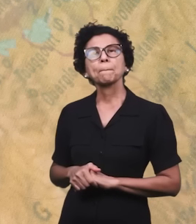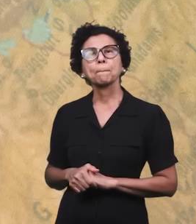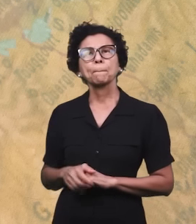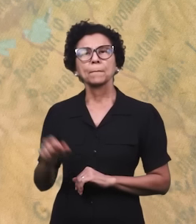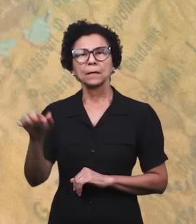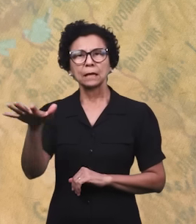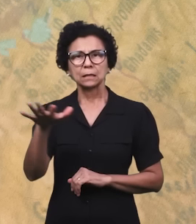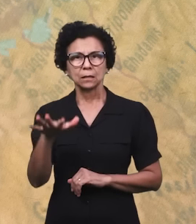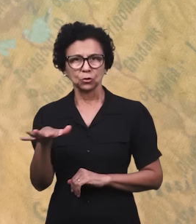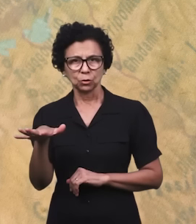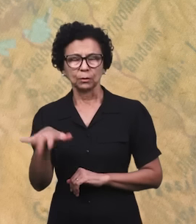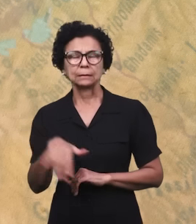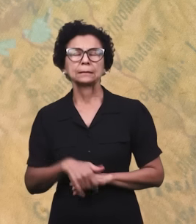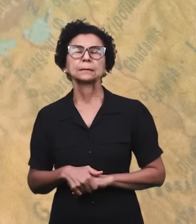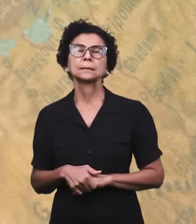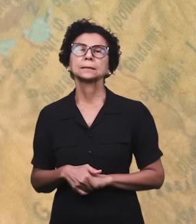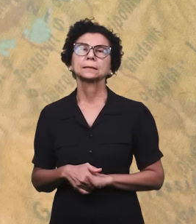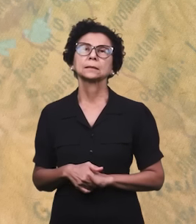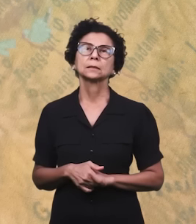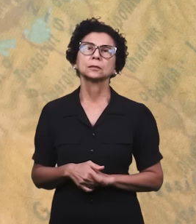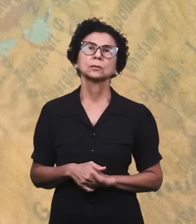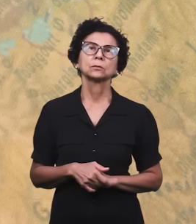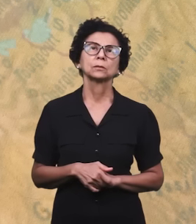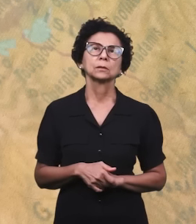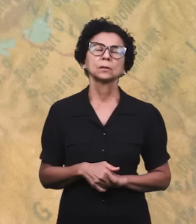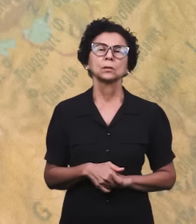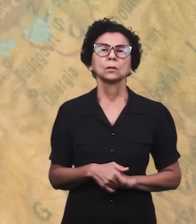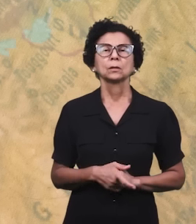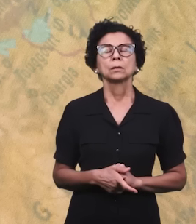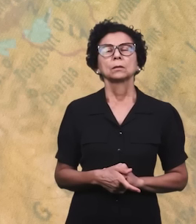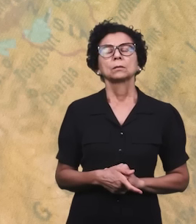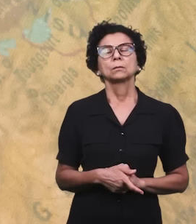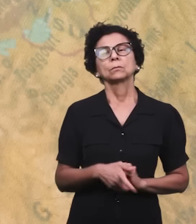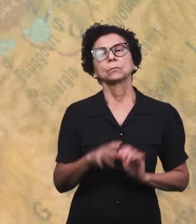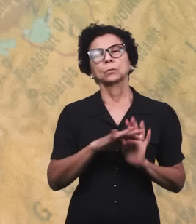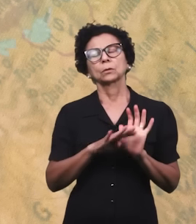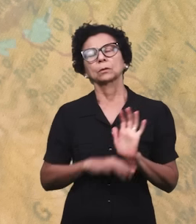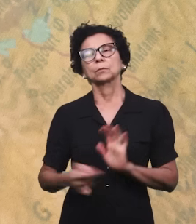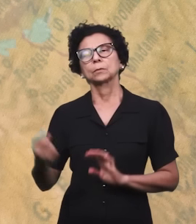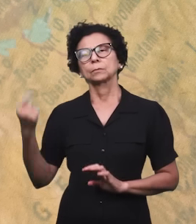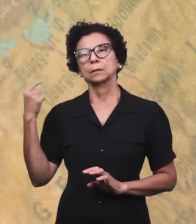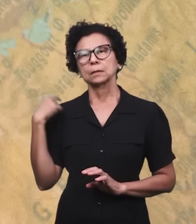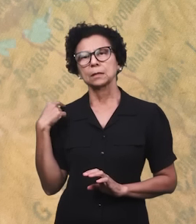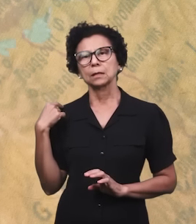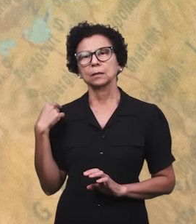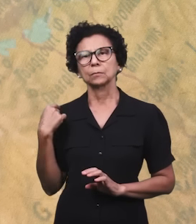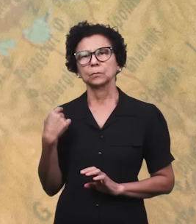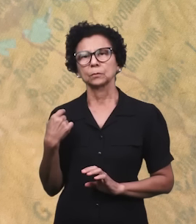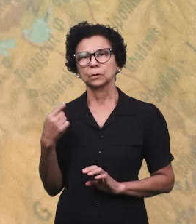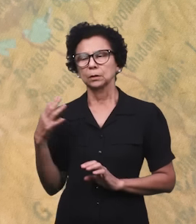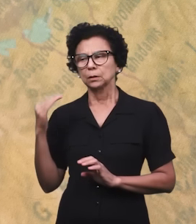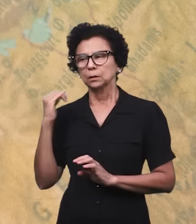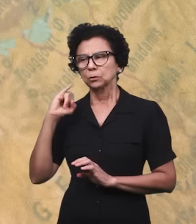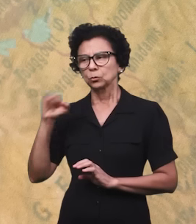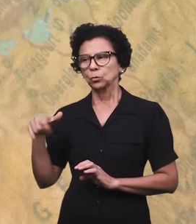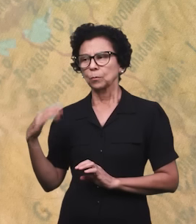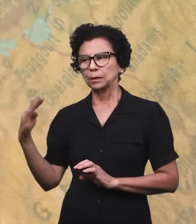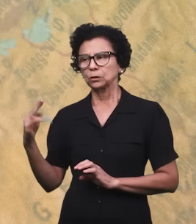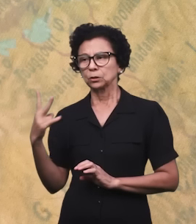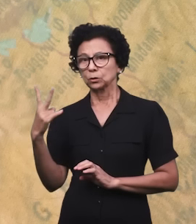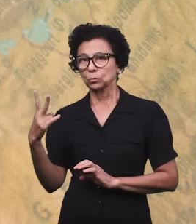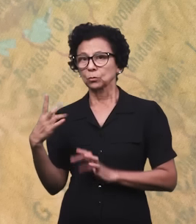as regiões simplificadas, não é? No episódio anterior, quando os dois discípulos de João Batista